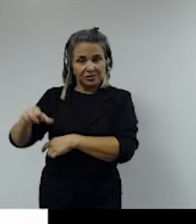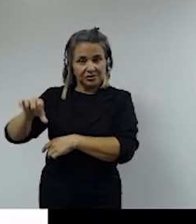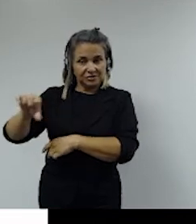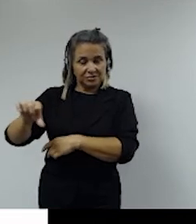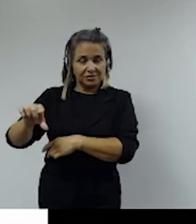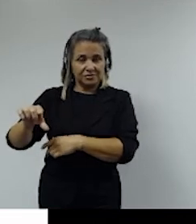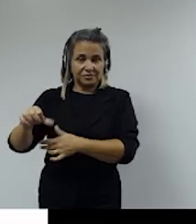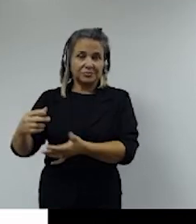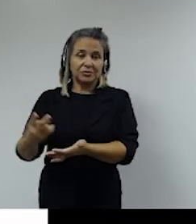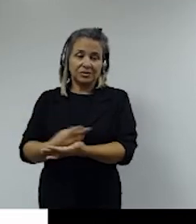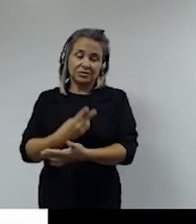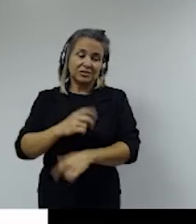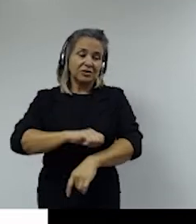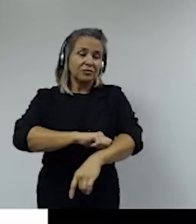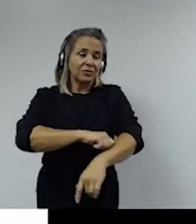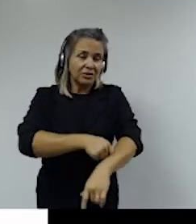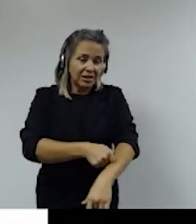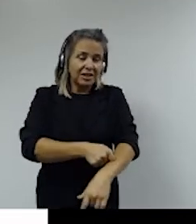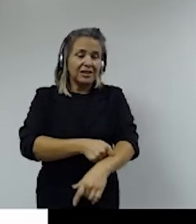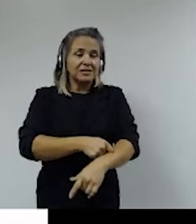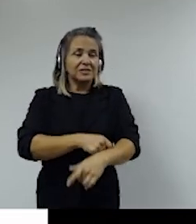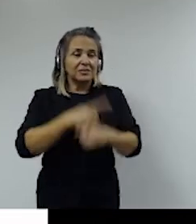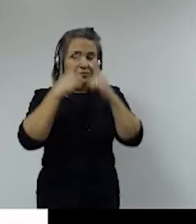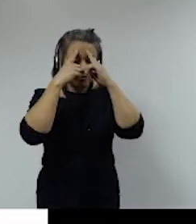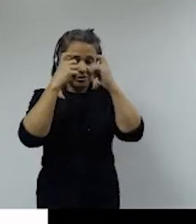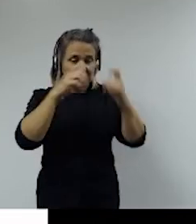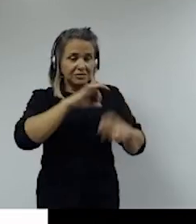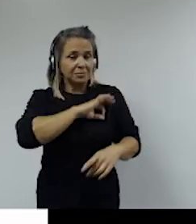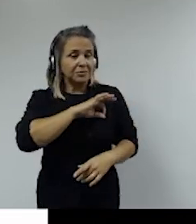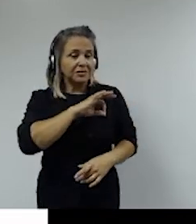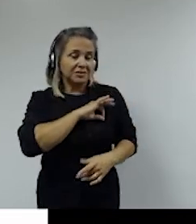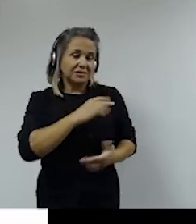casos de, né, tortura, violência policial, maus tratos